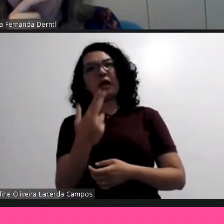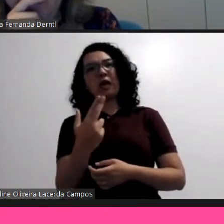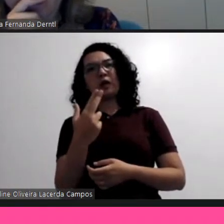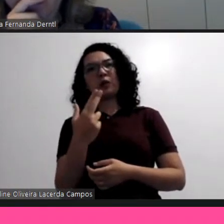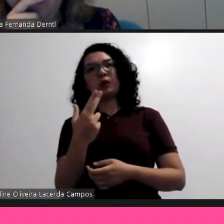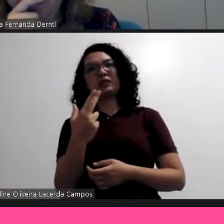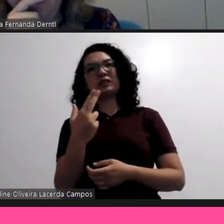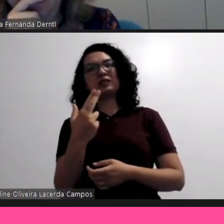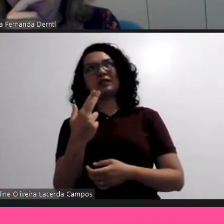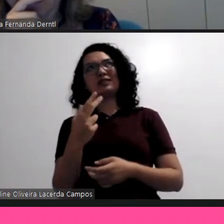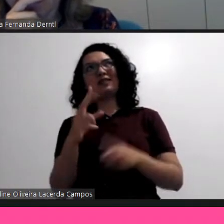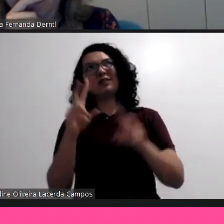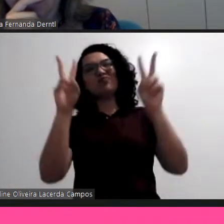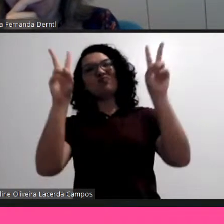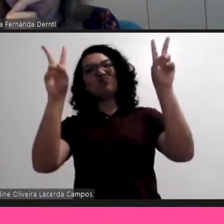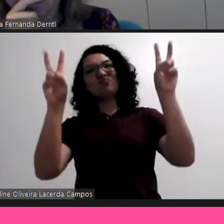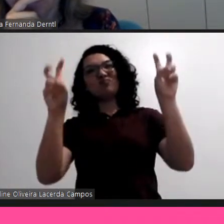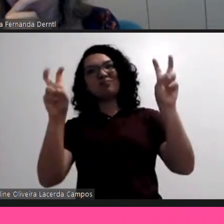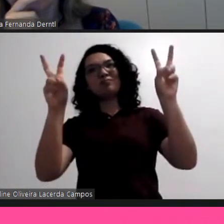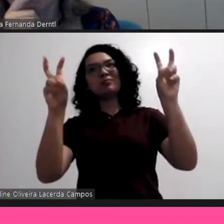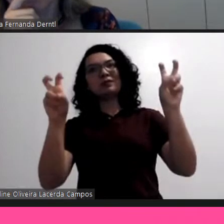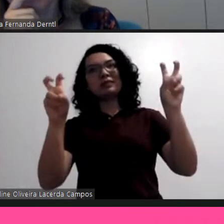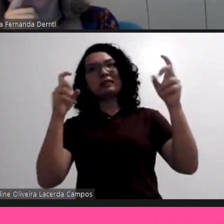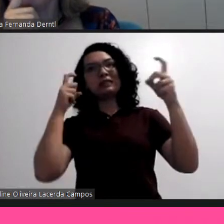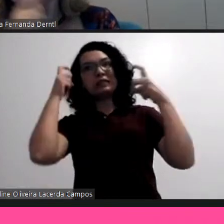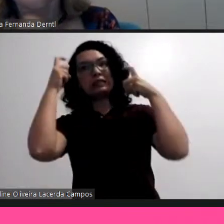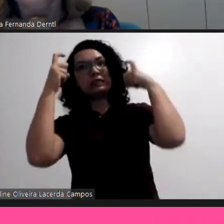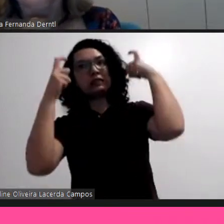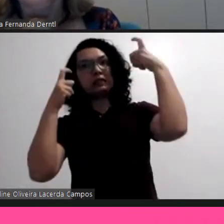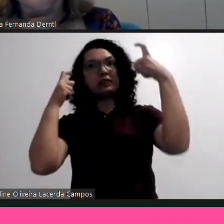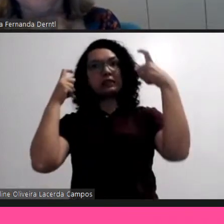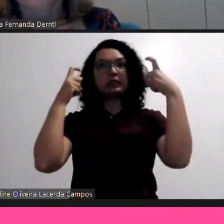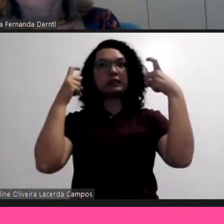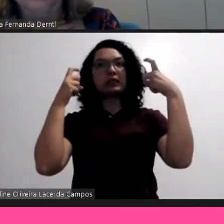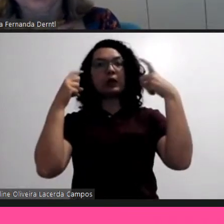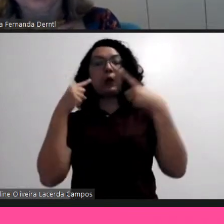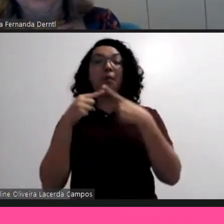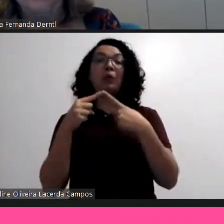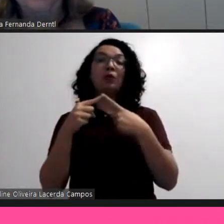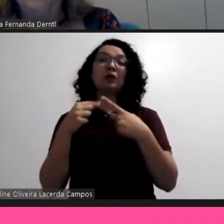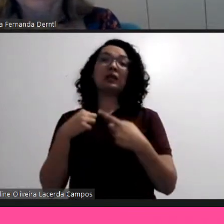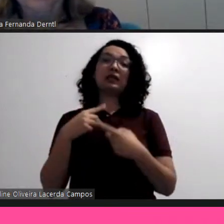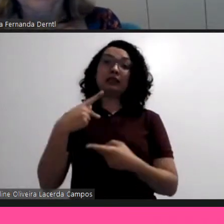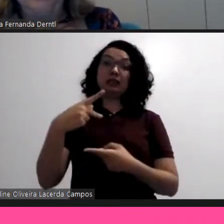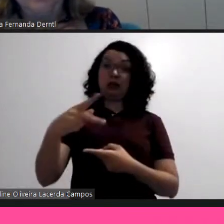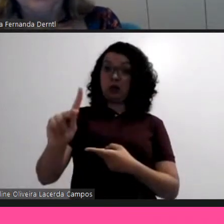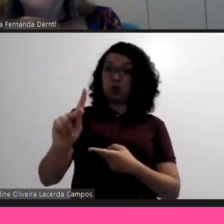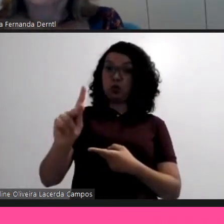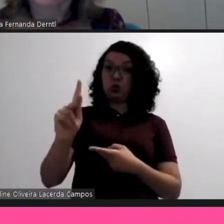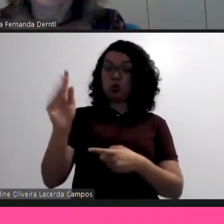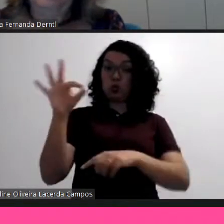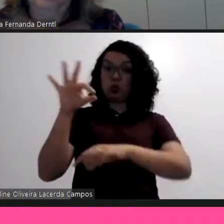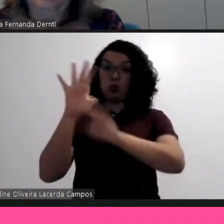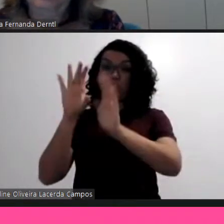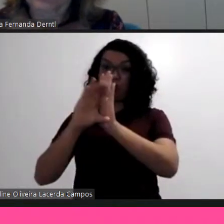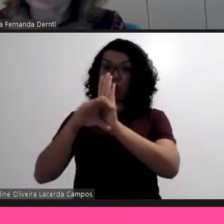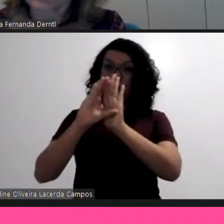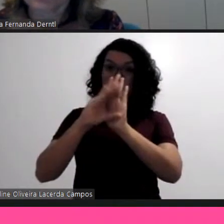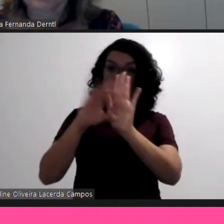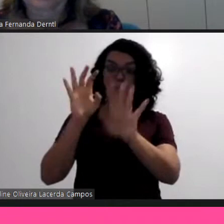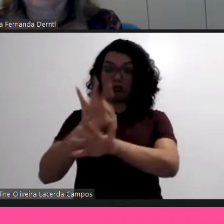paradoxos. Se essa arquitetura que você descreve bem, né, na sua pergunta, né, que não se relaciona com o clima, com o lugar, nem